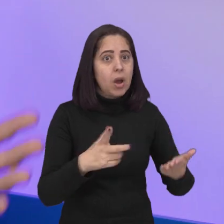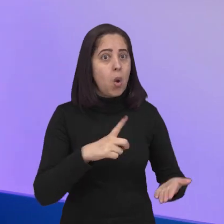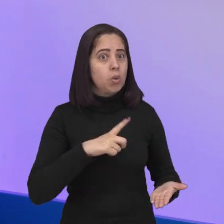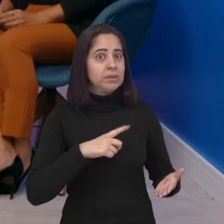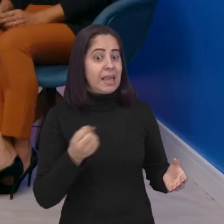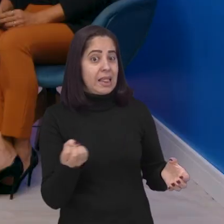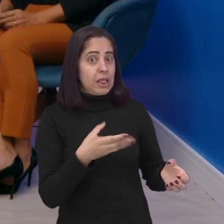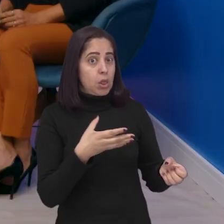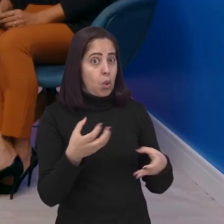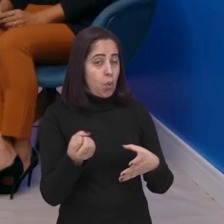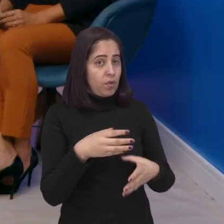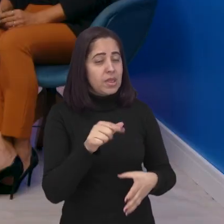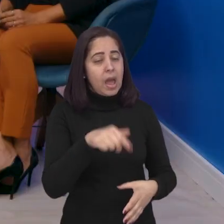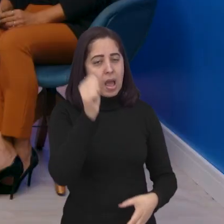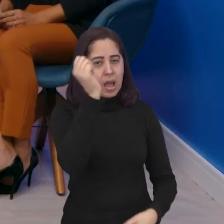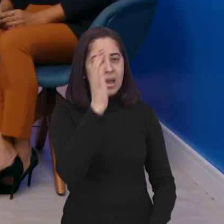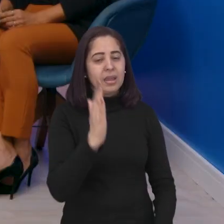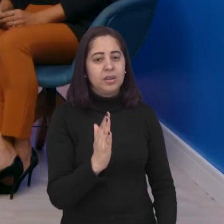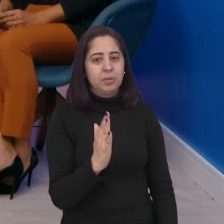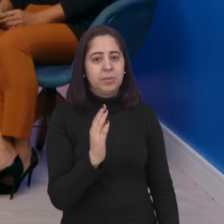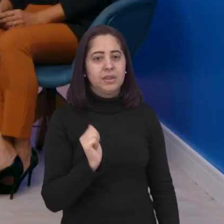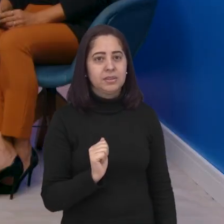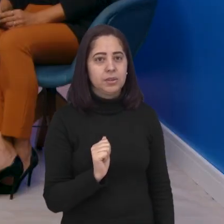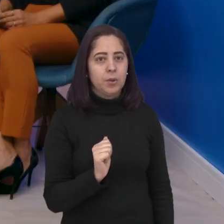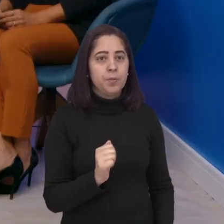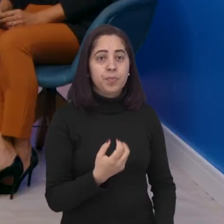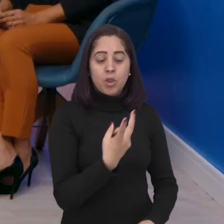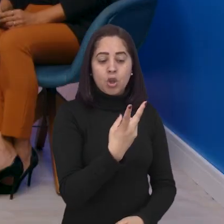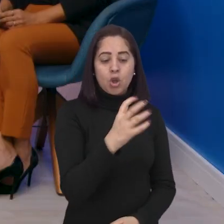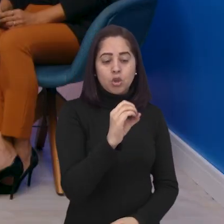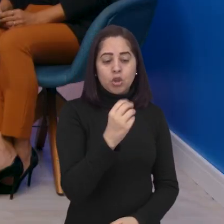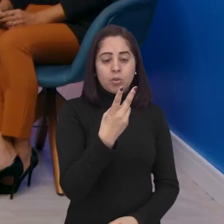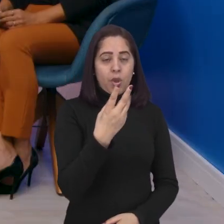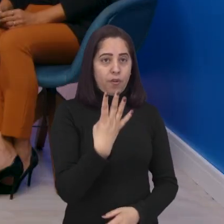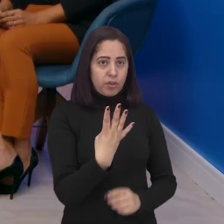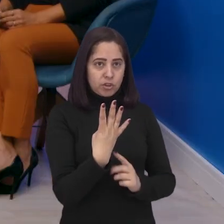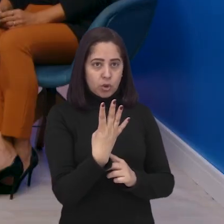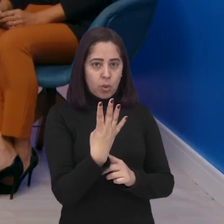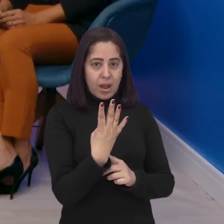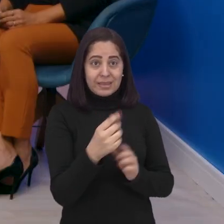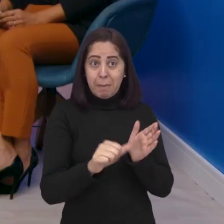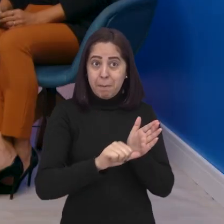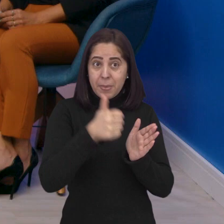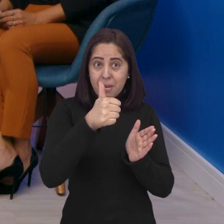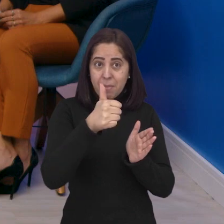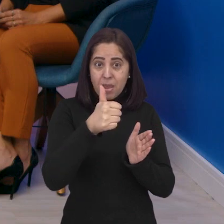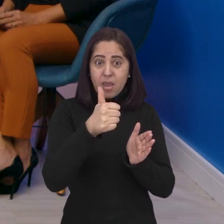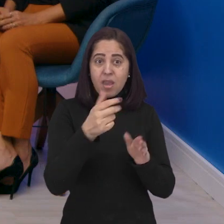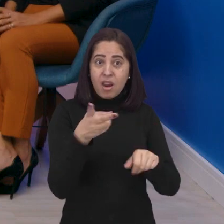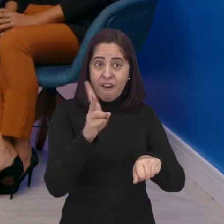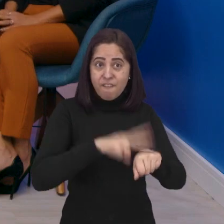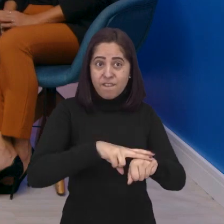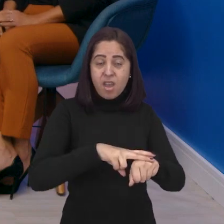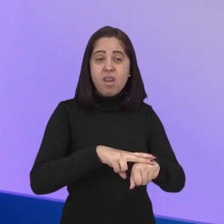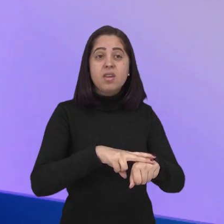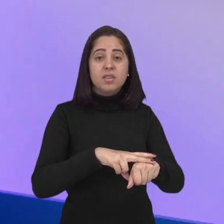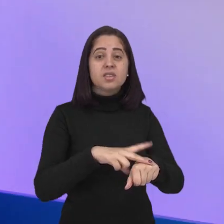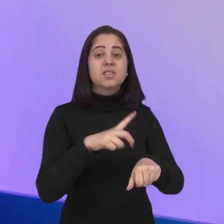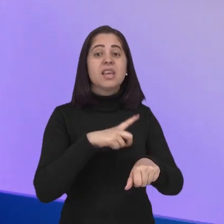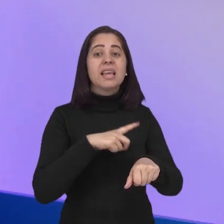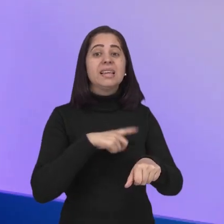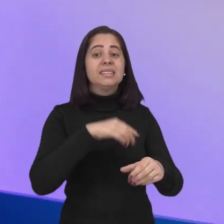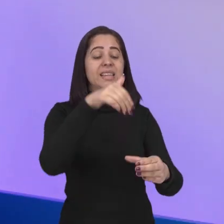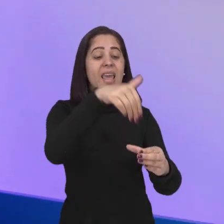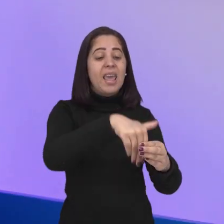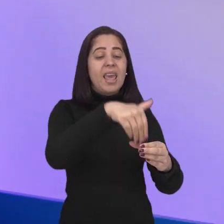campanha, nos últimos anos no Brasil. Em especial a deste ano de 2024, que é a primeira vez que existe uma eleição municipal